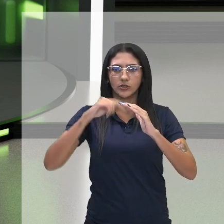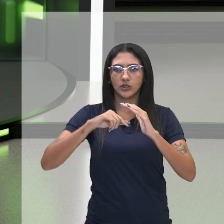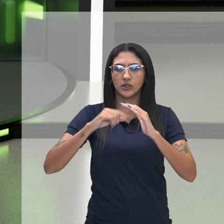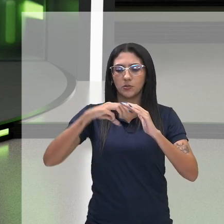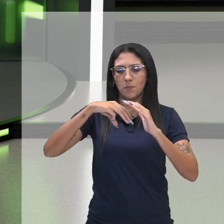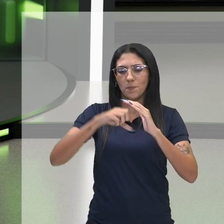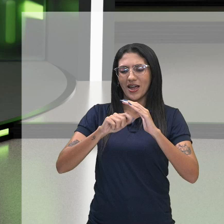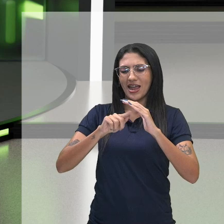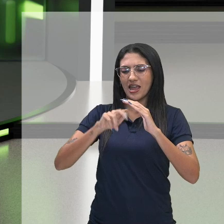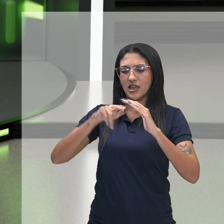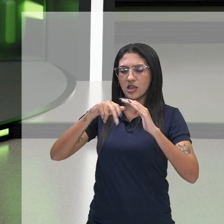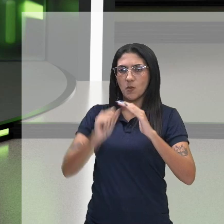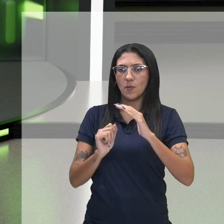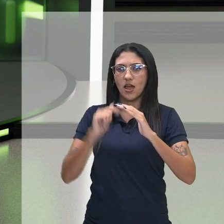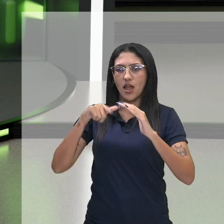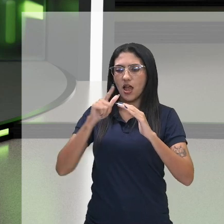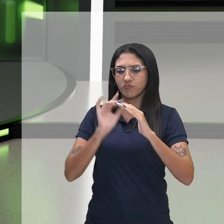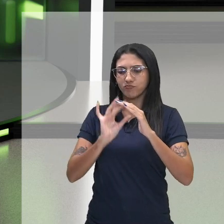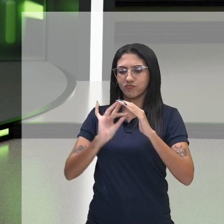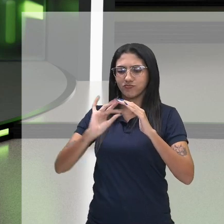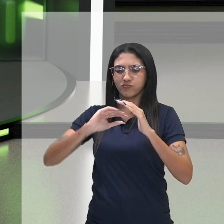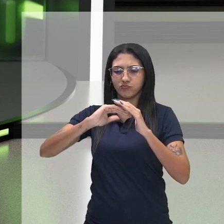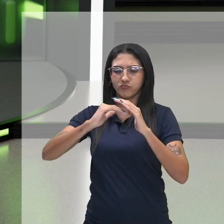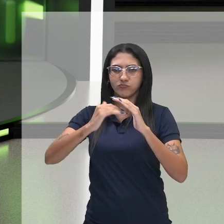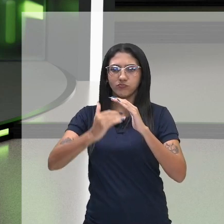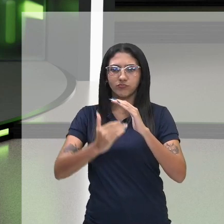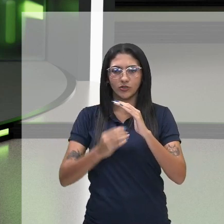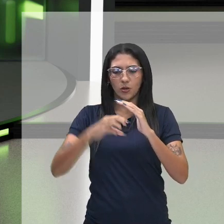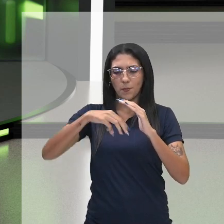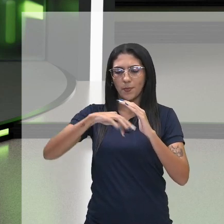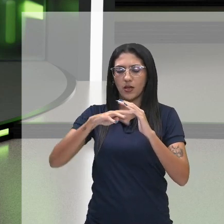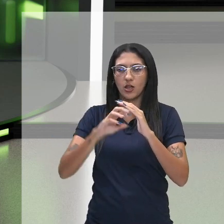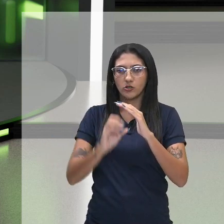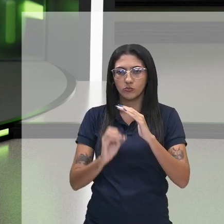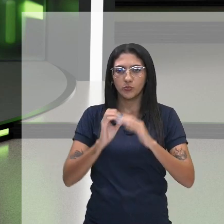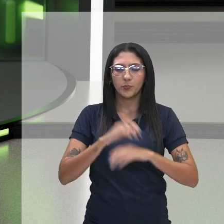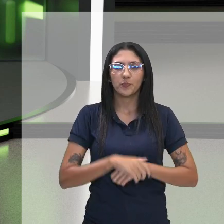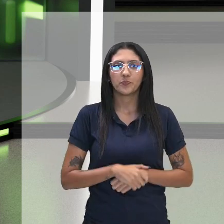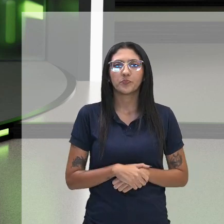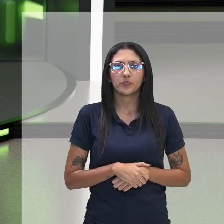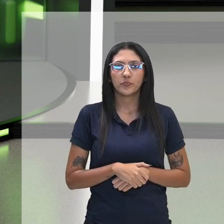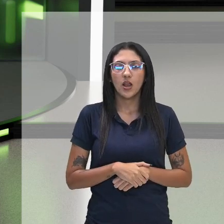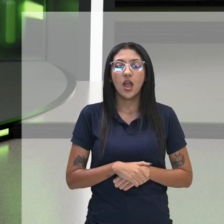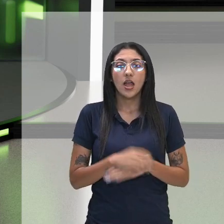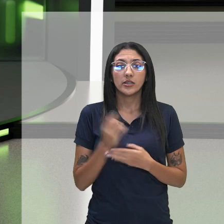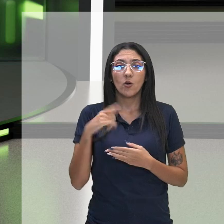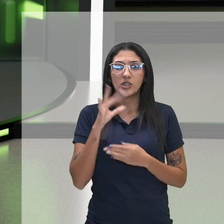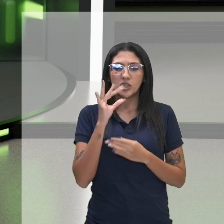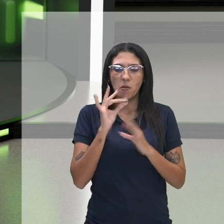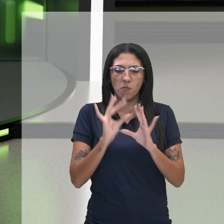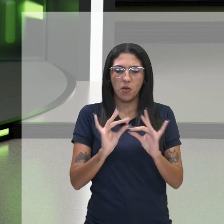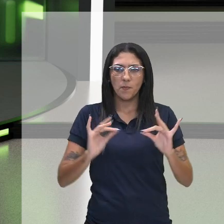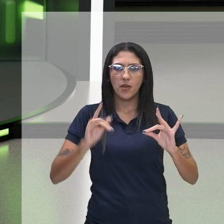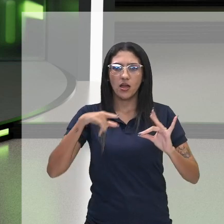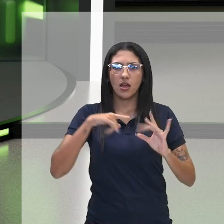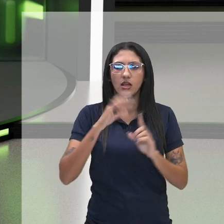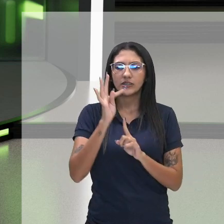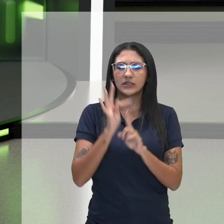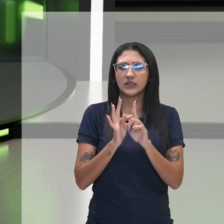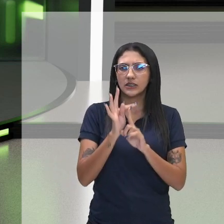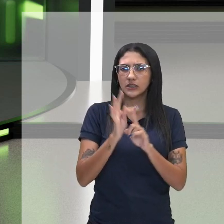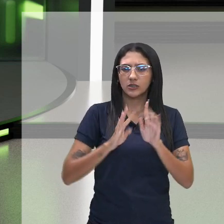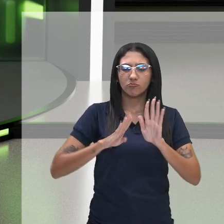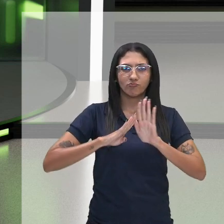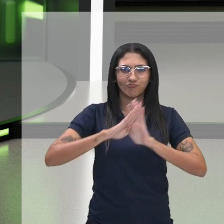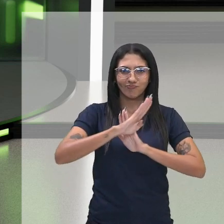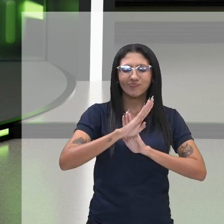logo abaixo da crosta terrestre, chamada de manto, né? Então, o magma, ele apresenta altas temperaturas, e essas